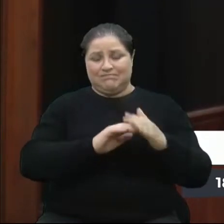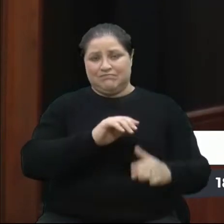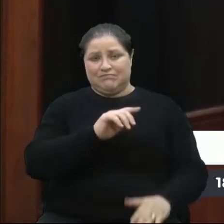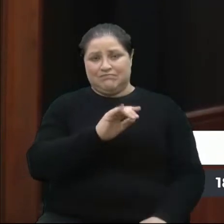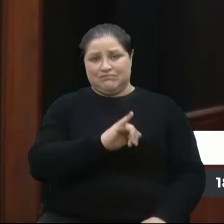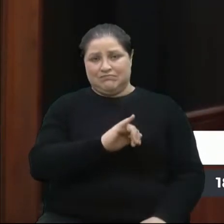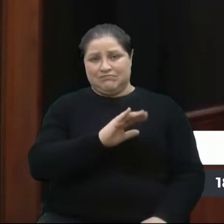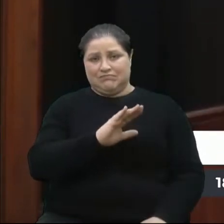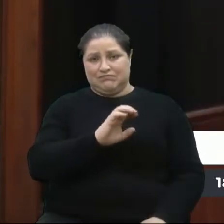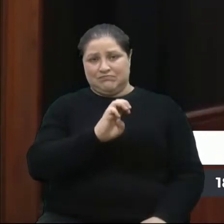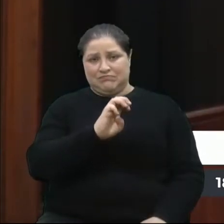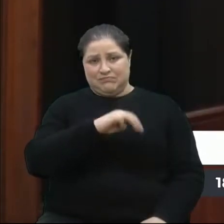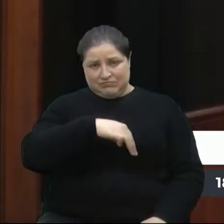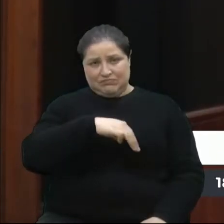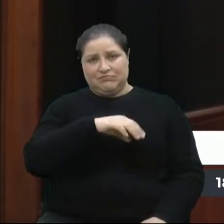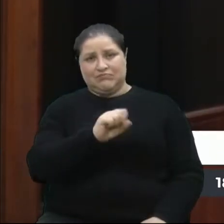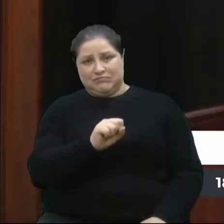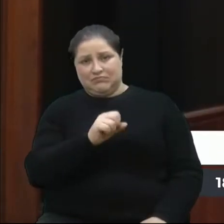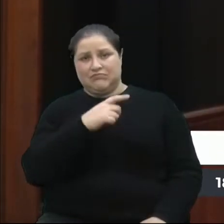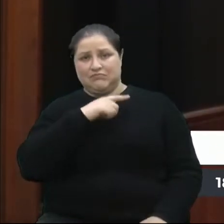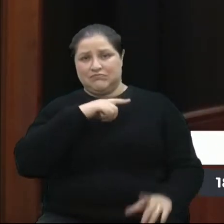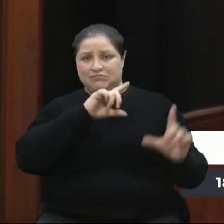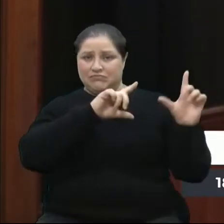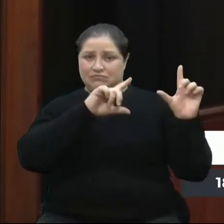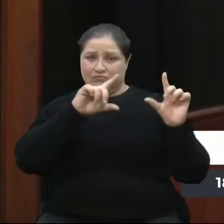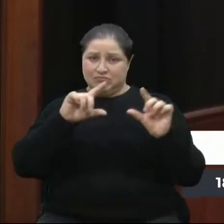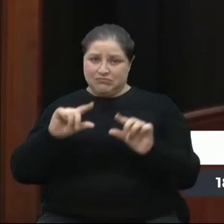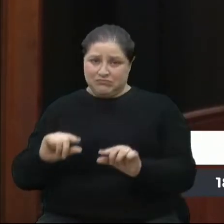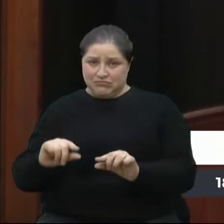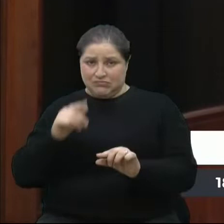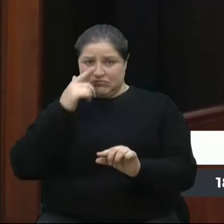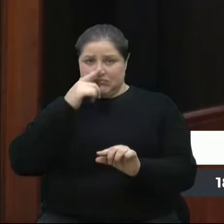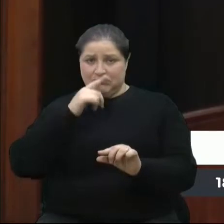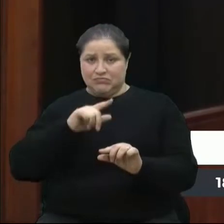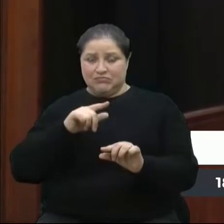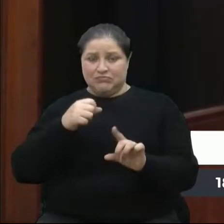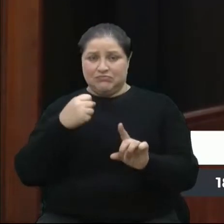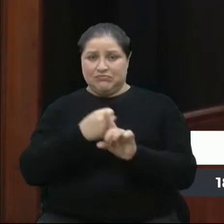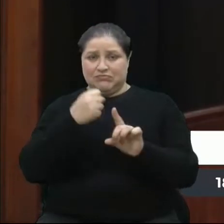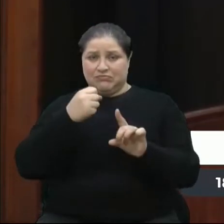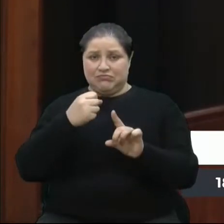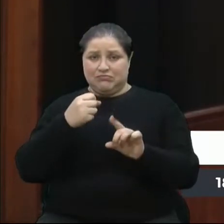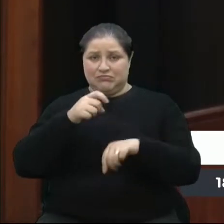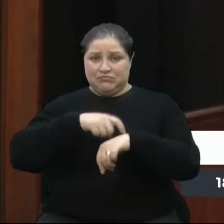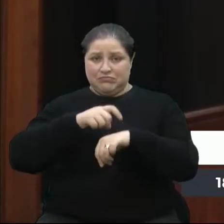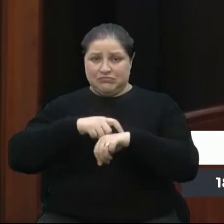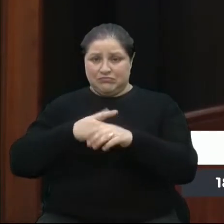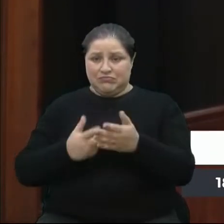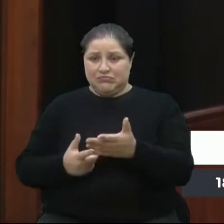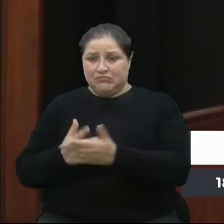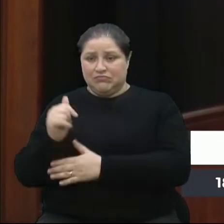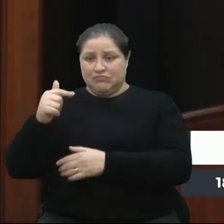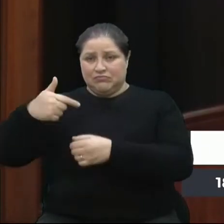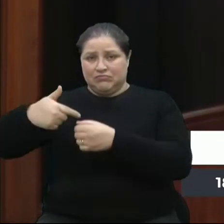nós teríamos uma redução, de que isso impactaria na bomba. E não foi o que aconteceu.